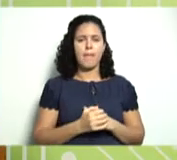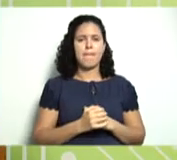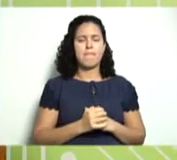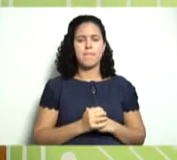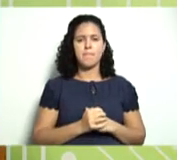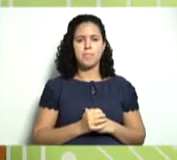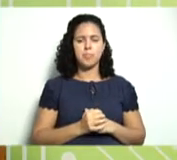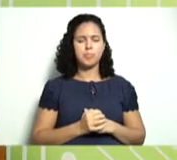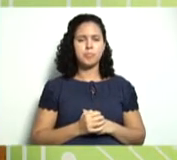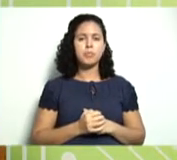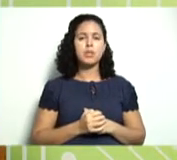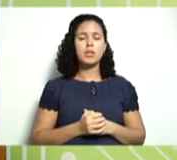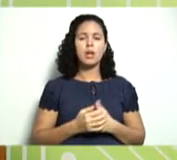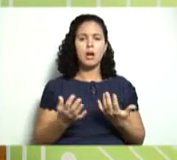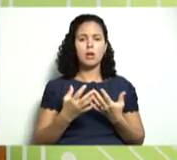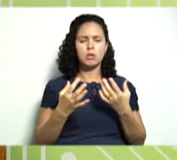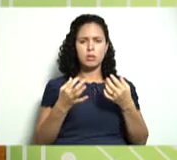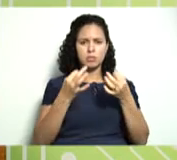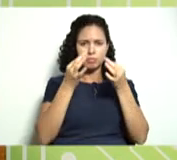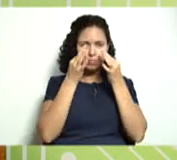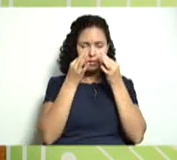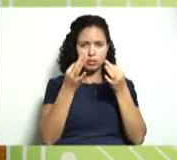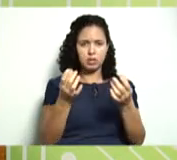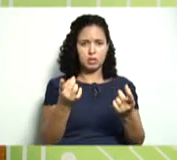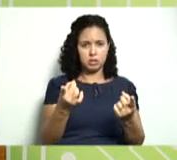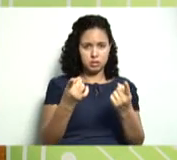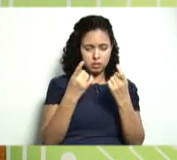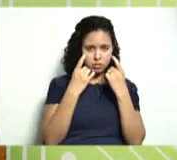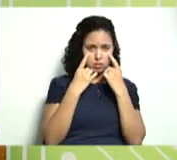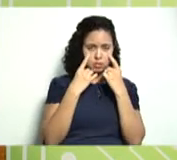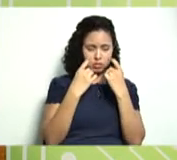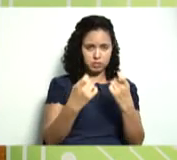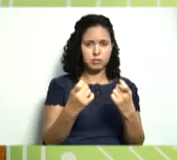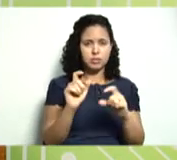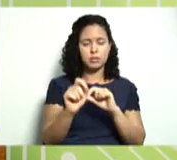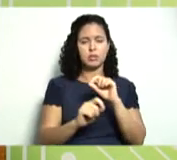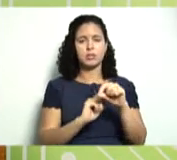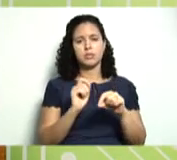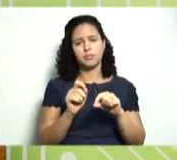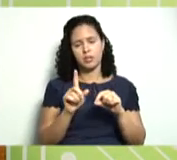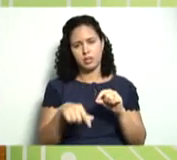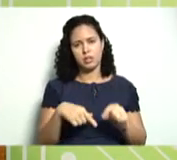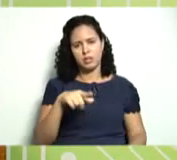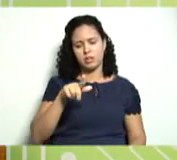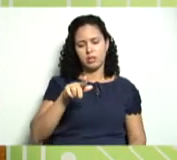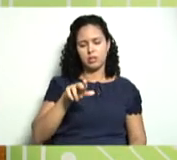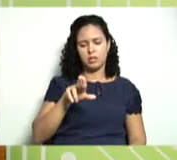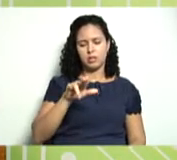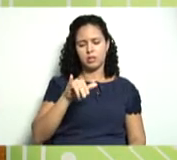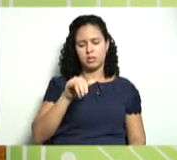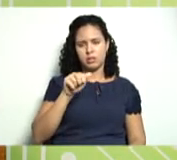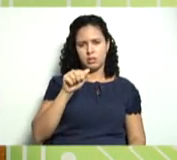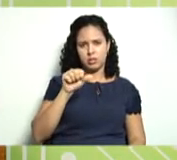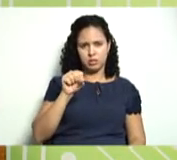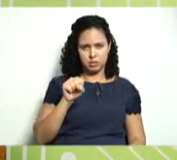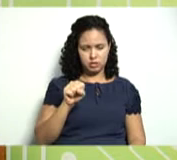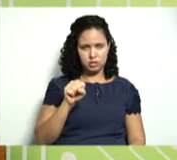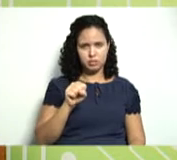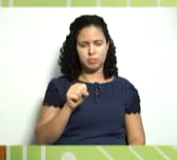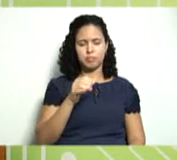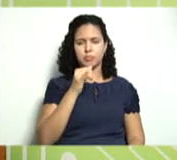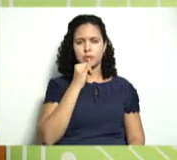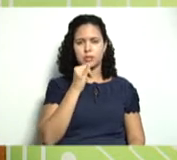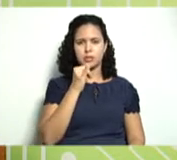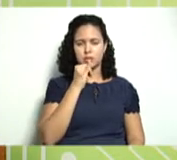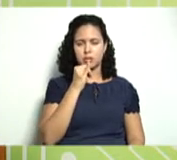que eu chamo a atenção pra vocês é referente às guias muitas vezes a gente mostra algum recurso pro aluno por exemplo vamos